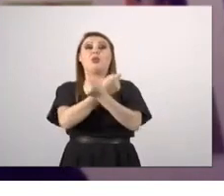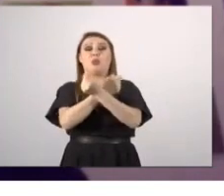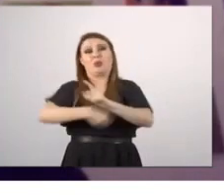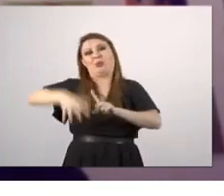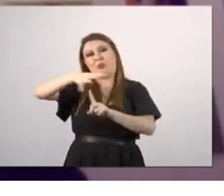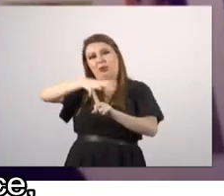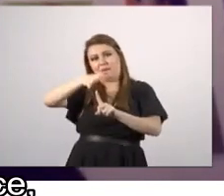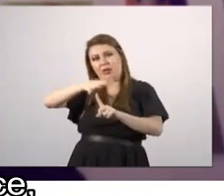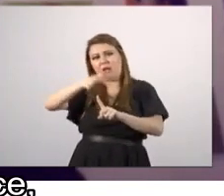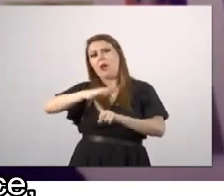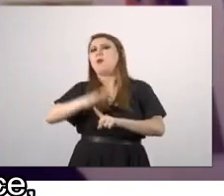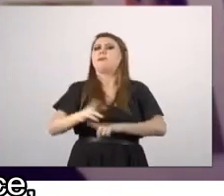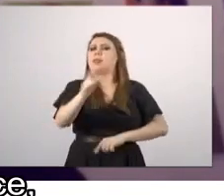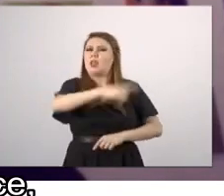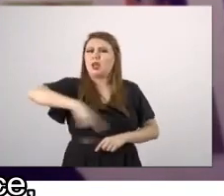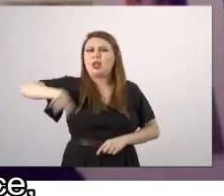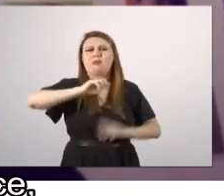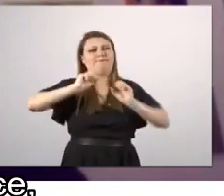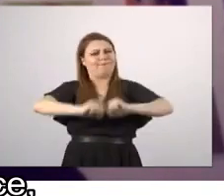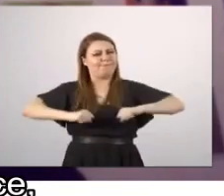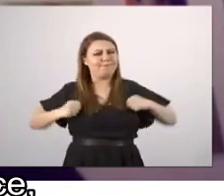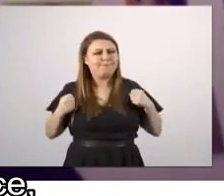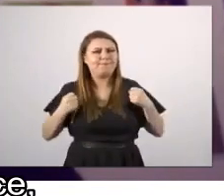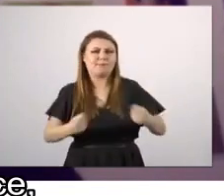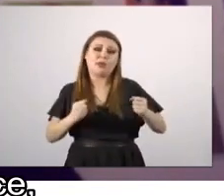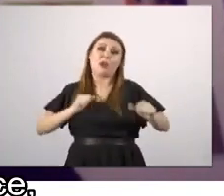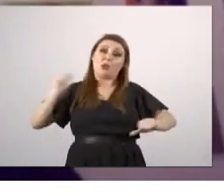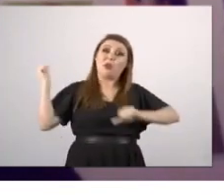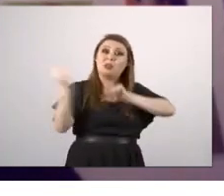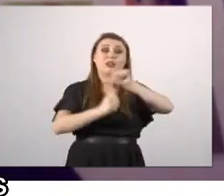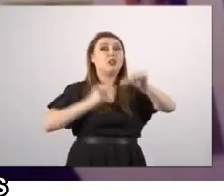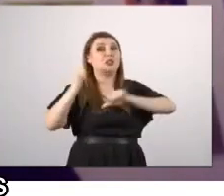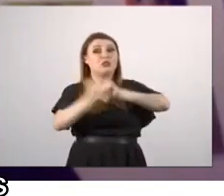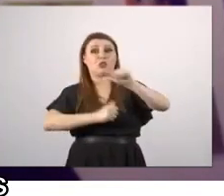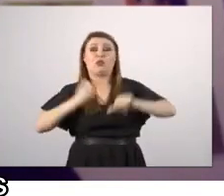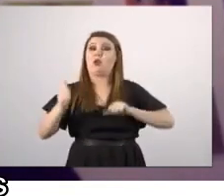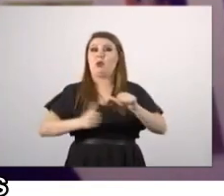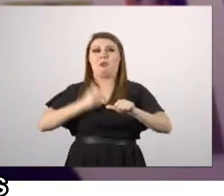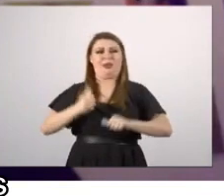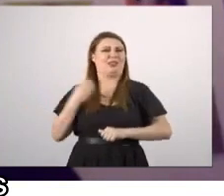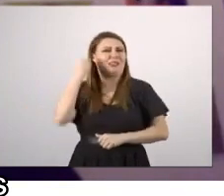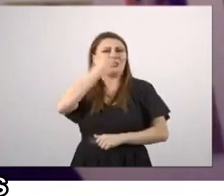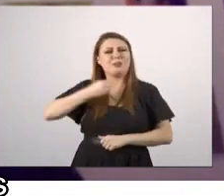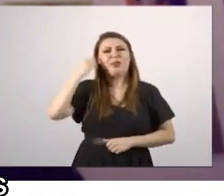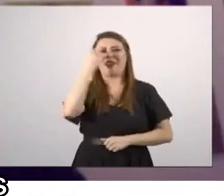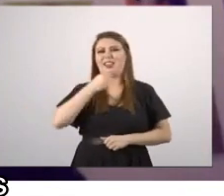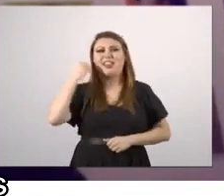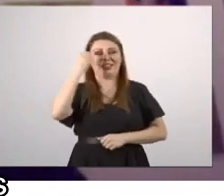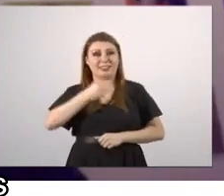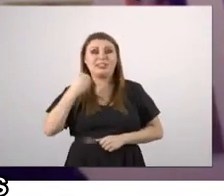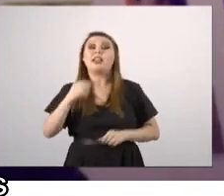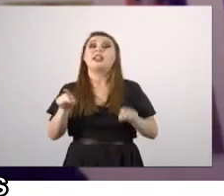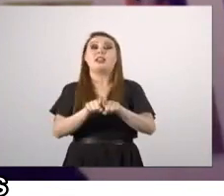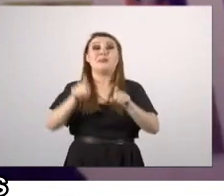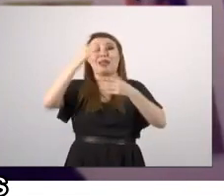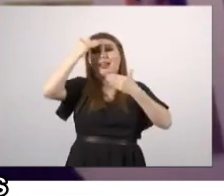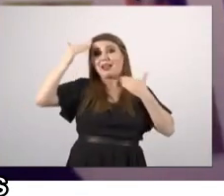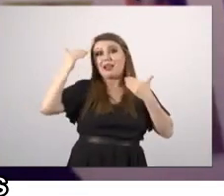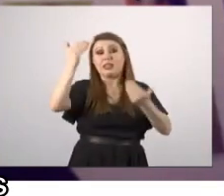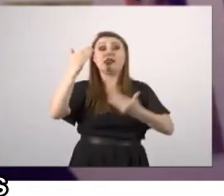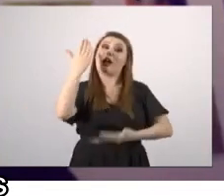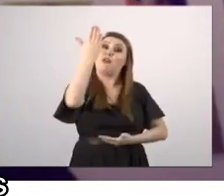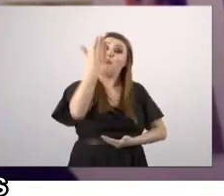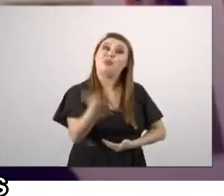para fazer desse projeto uma experiência transformadora e encantadora, mas, claro, principalmente, uma enorme gratidão a